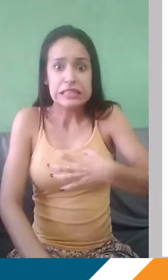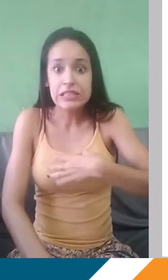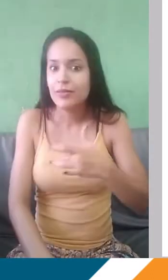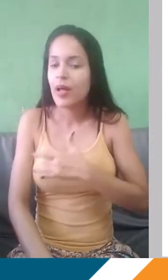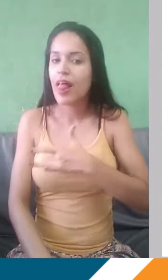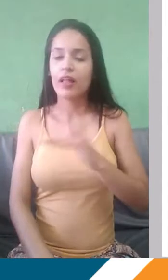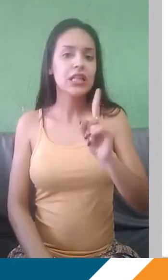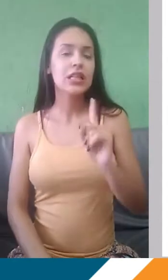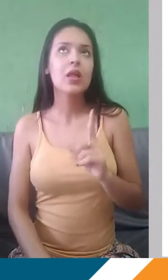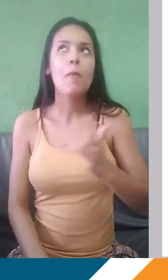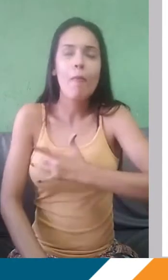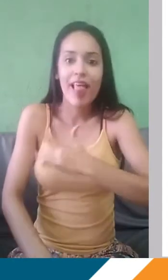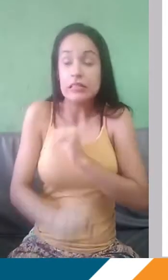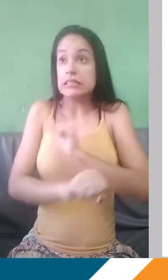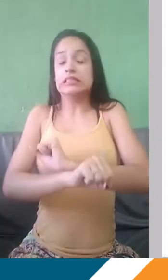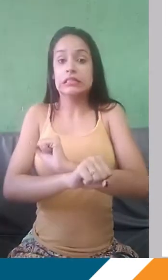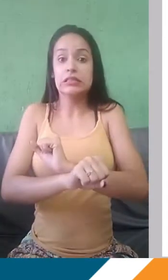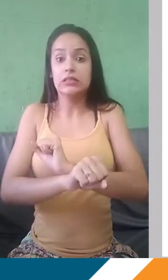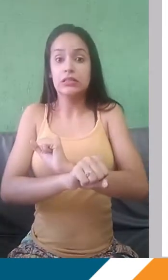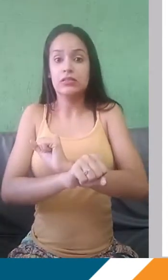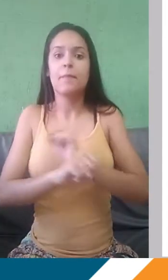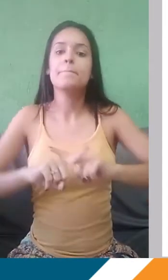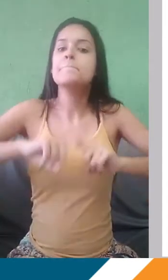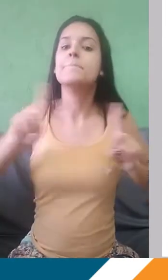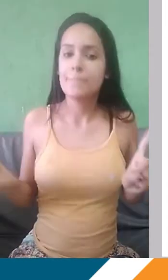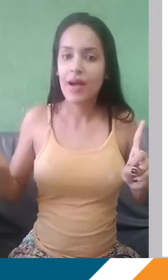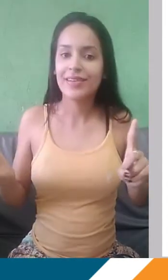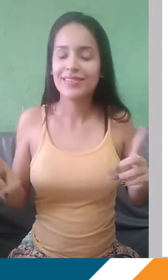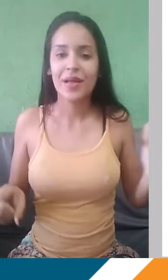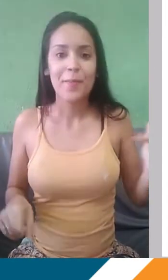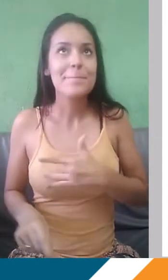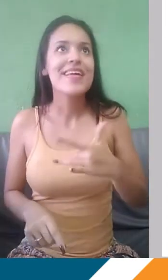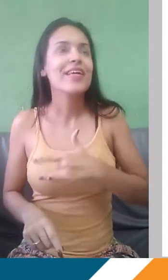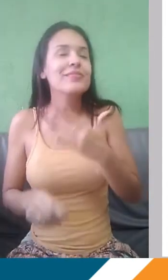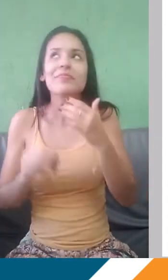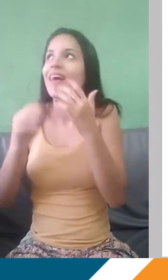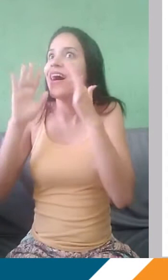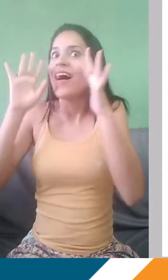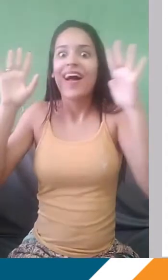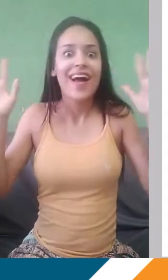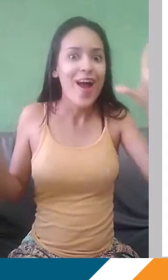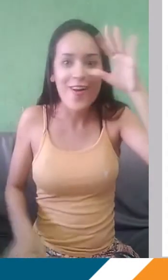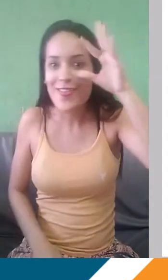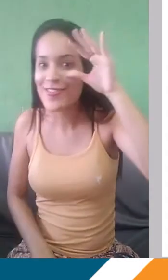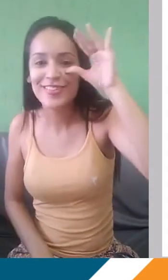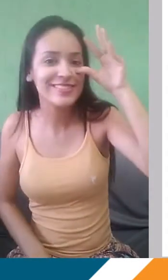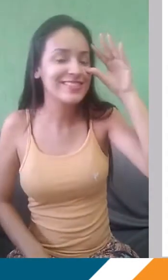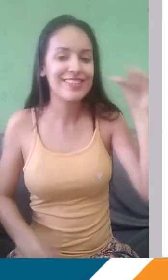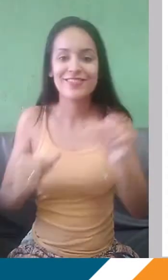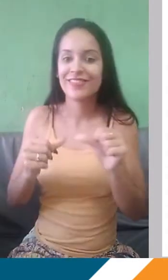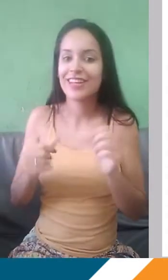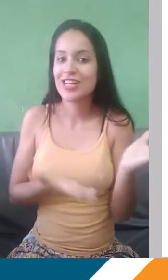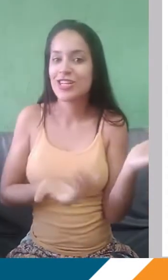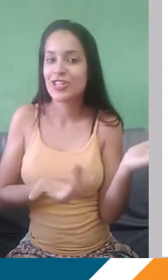Não um medo que paralisa e gela, estátua súbita, mas esse medo fascinante e fremente de curiosidade,